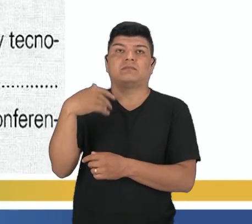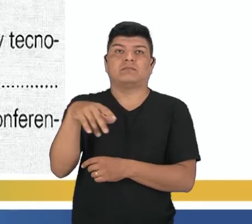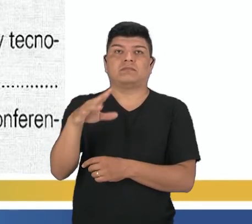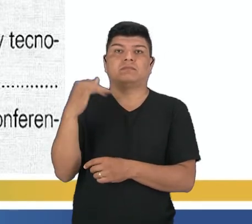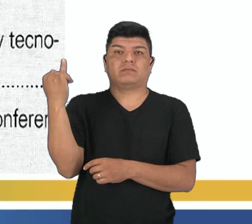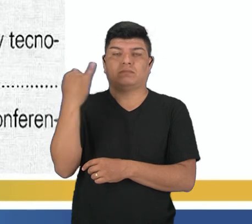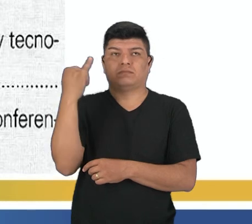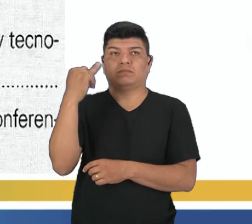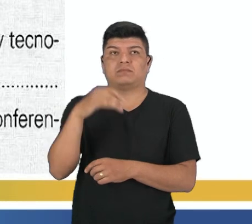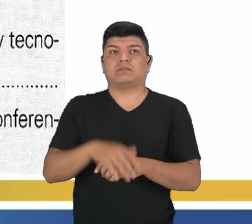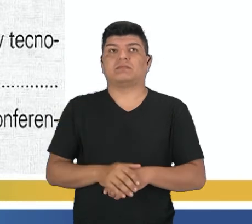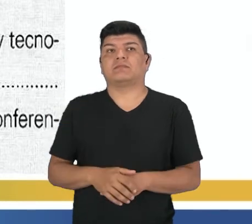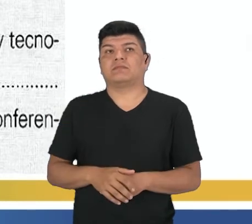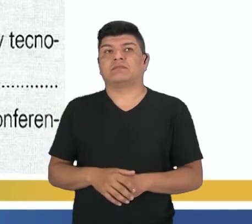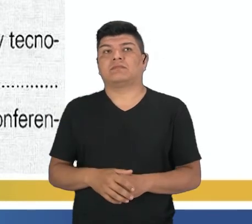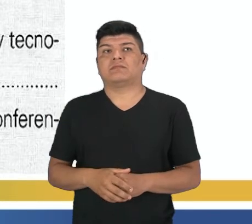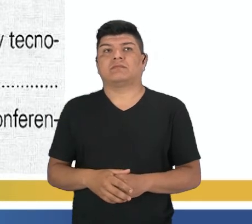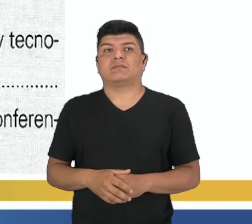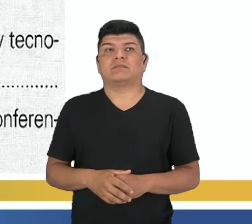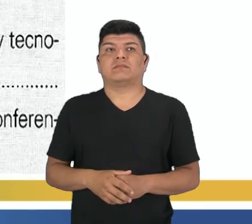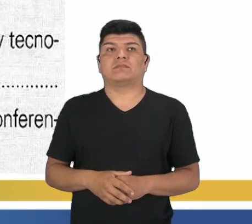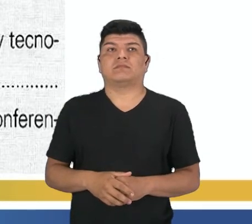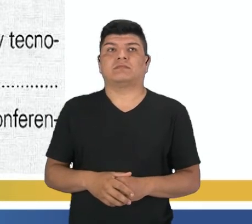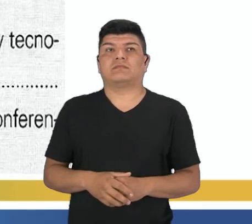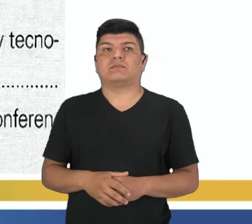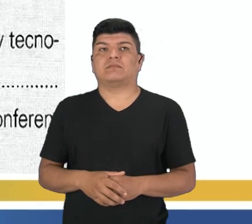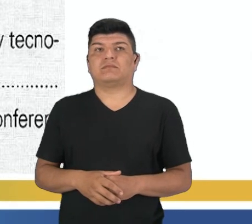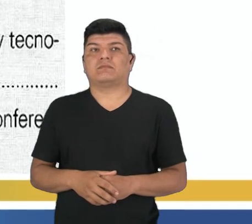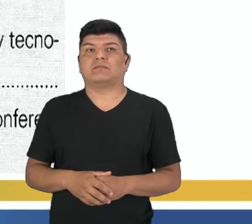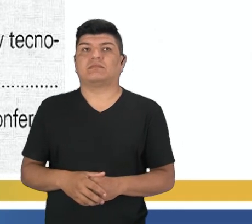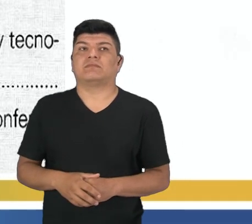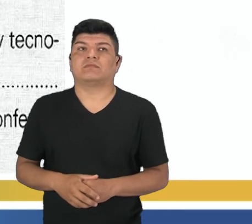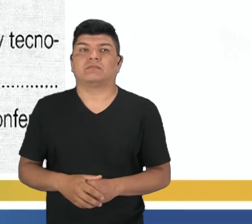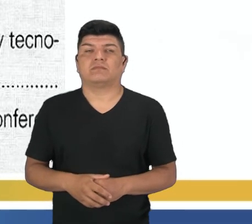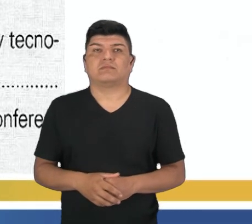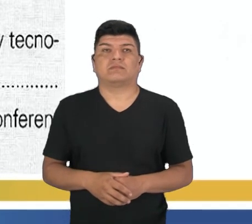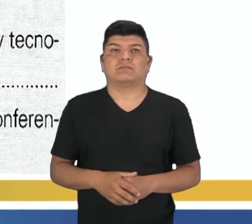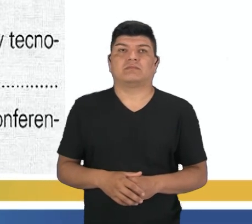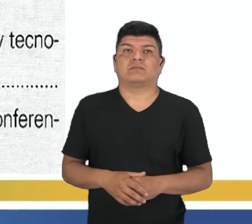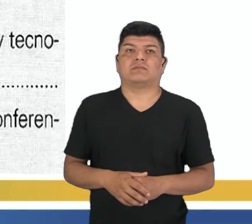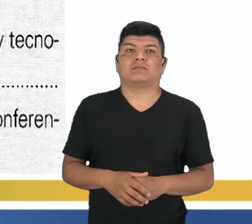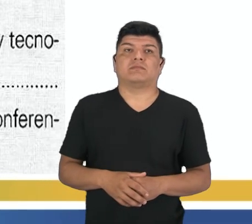anos. Dentro de pouco, né? Ou seja, há pouco tempo,